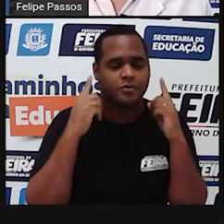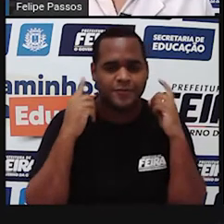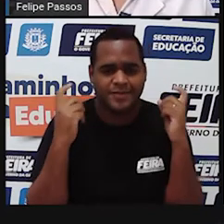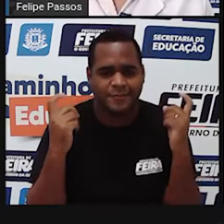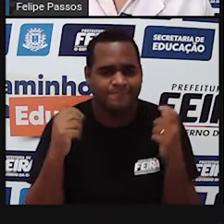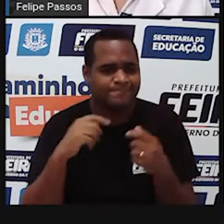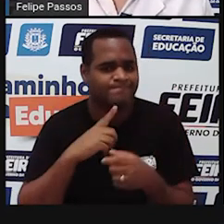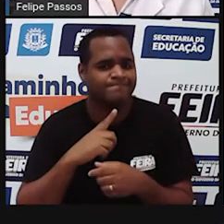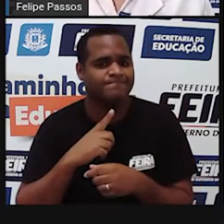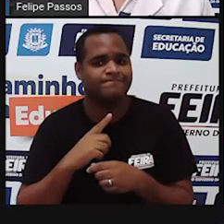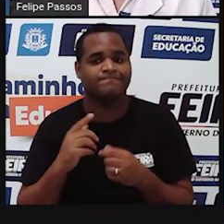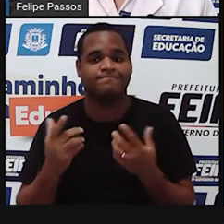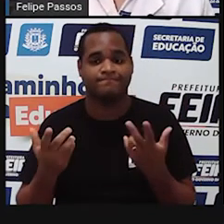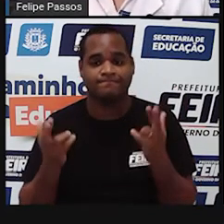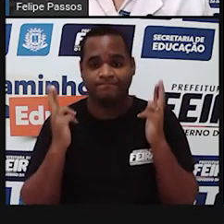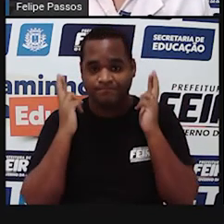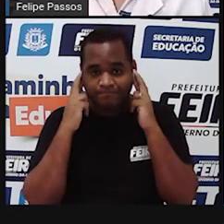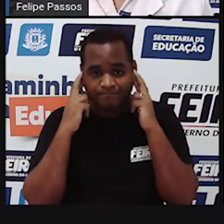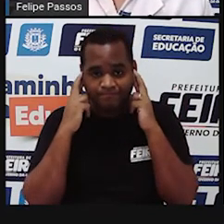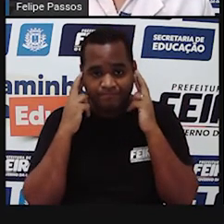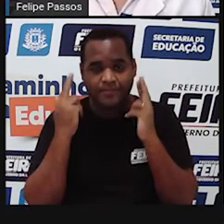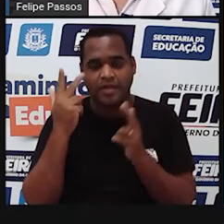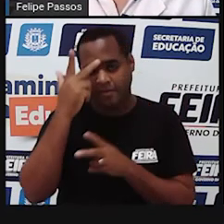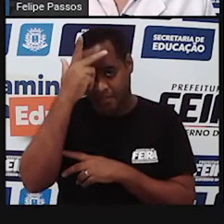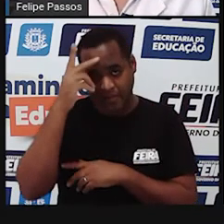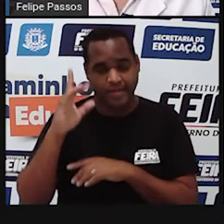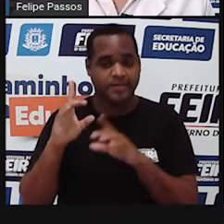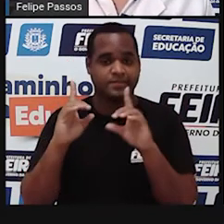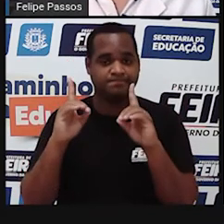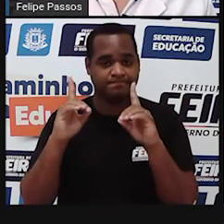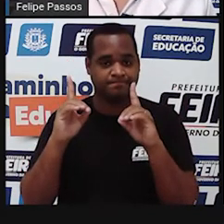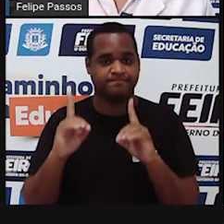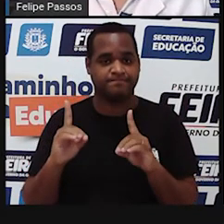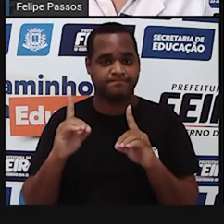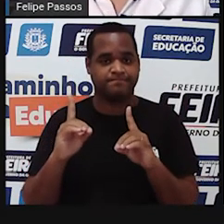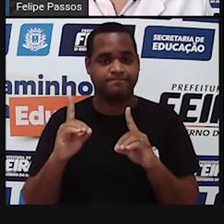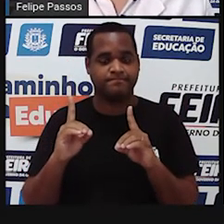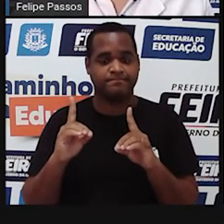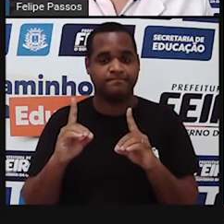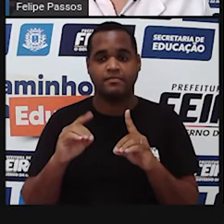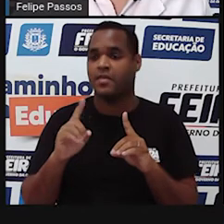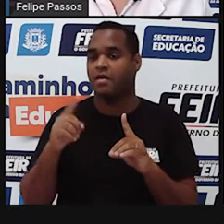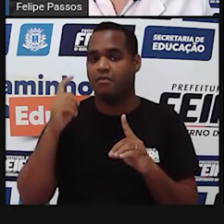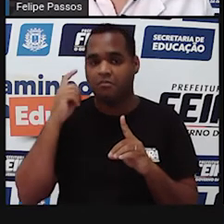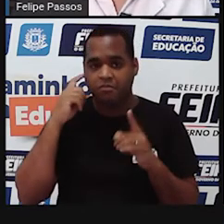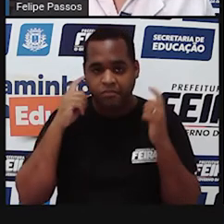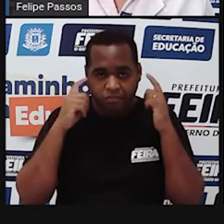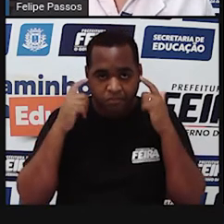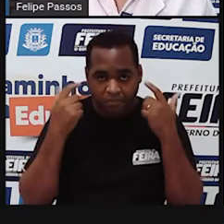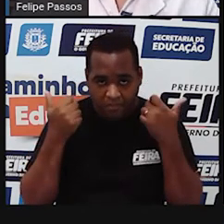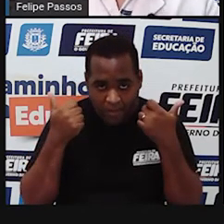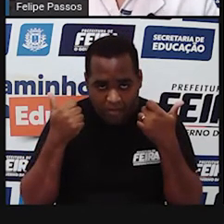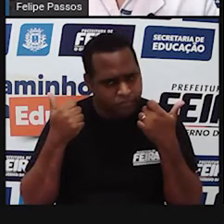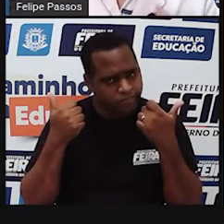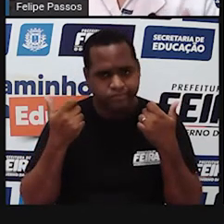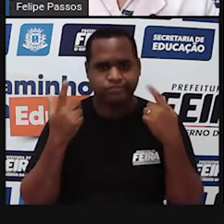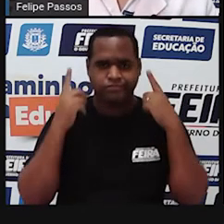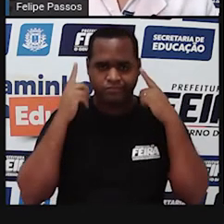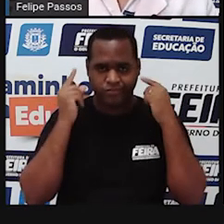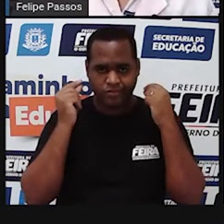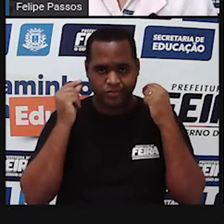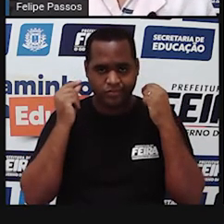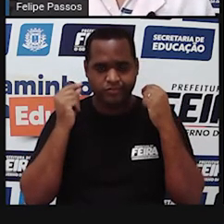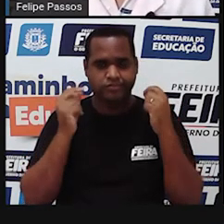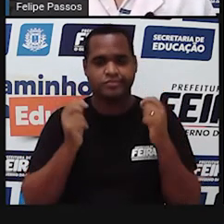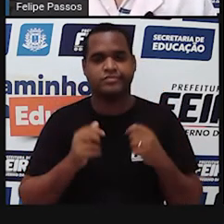assim. Então, essa pessoa ela está com uma deficiência, significa que algo não está funcionando como deveria. Então, a gente tem que buscar